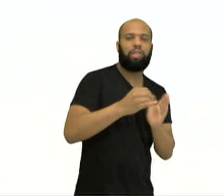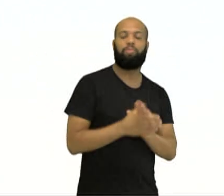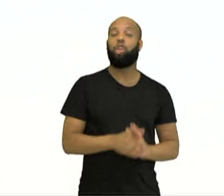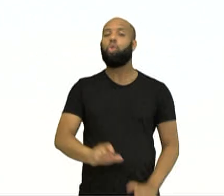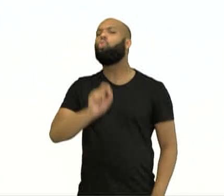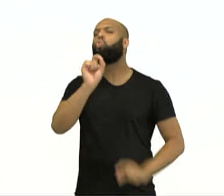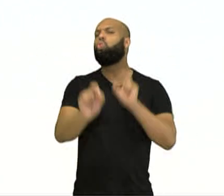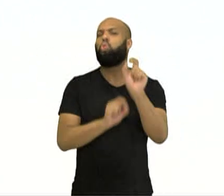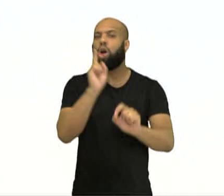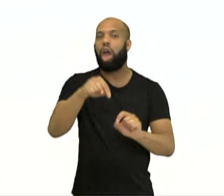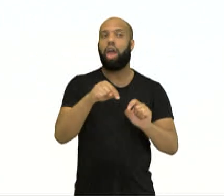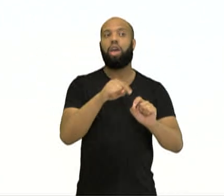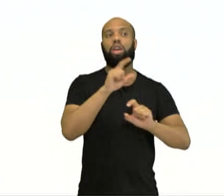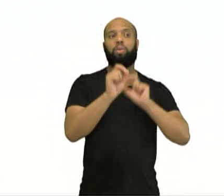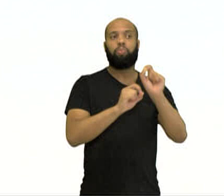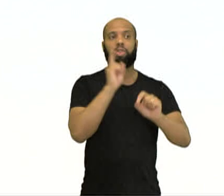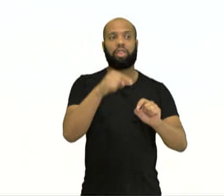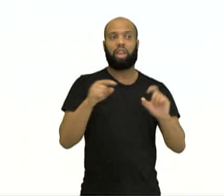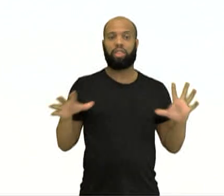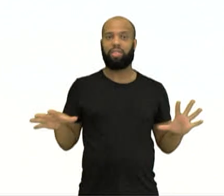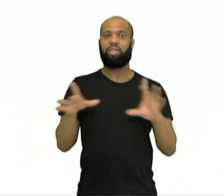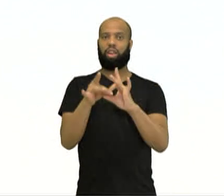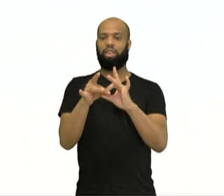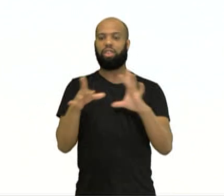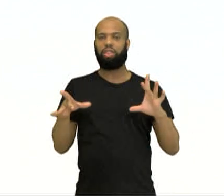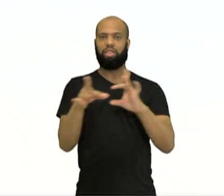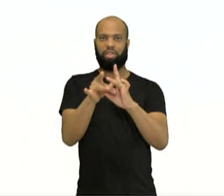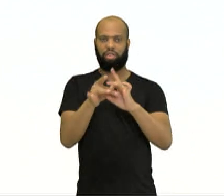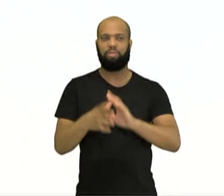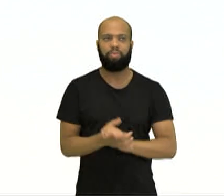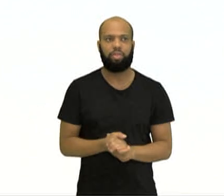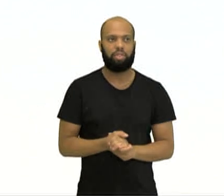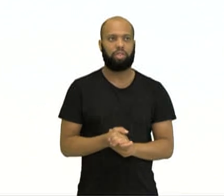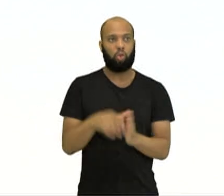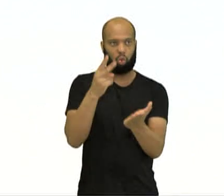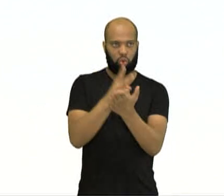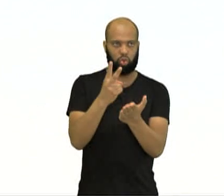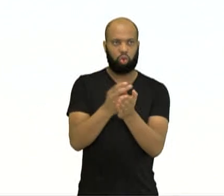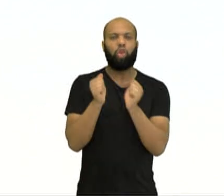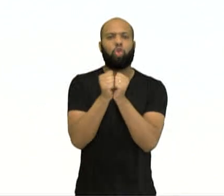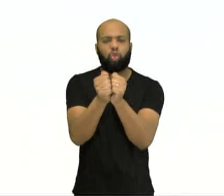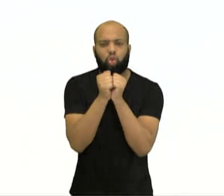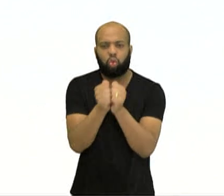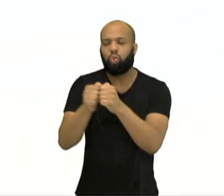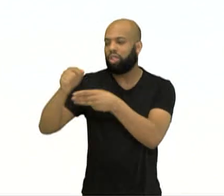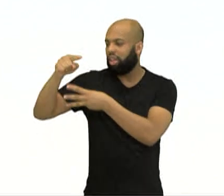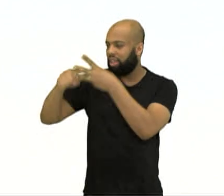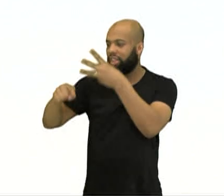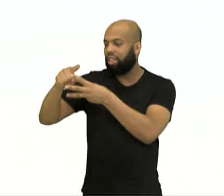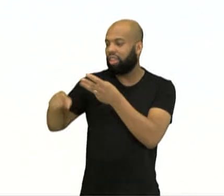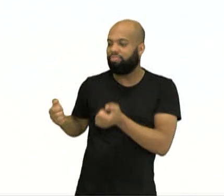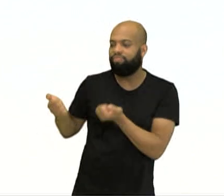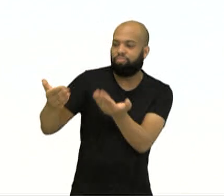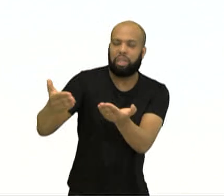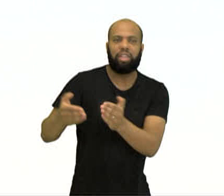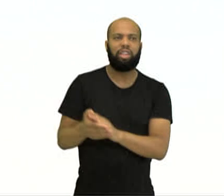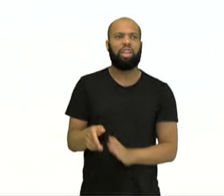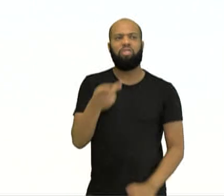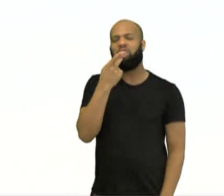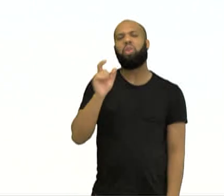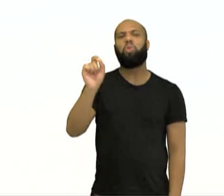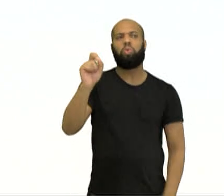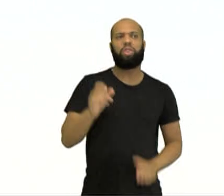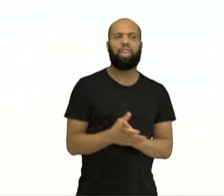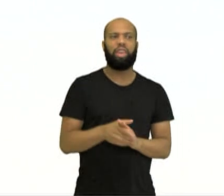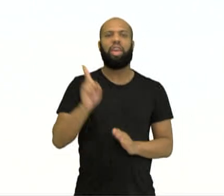é coesão. Continuando, olha lá. E juntos os três disponibilizam. O que está falando aqui?